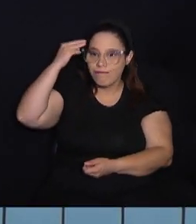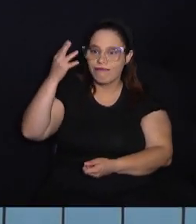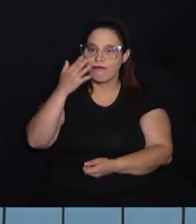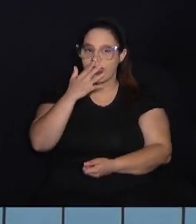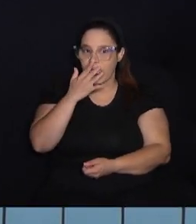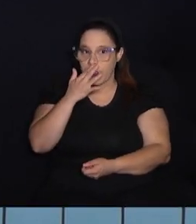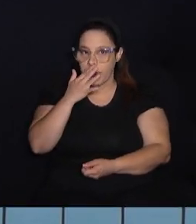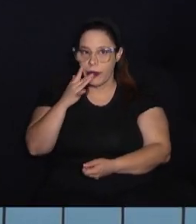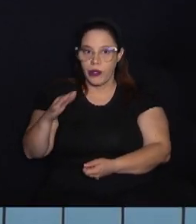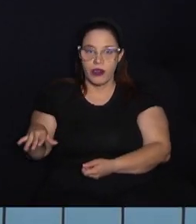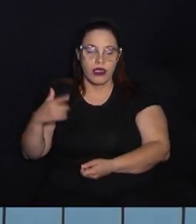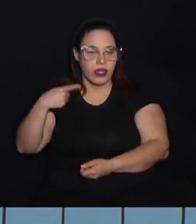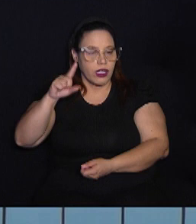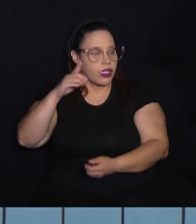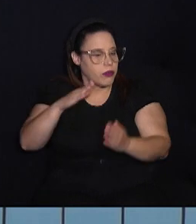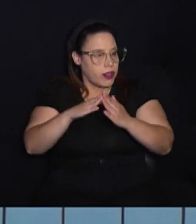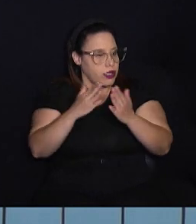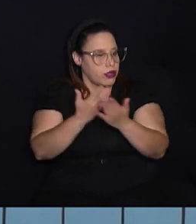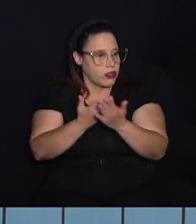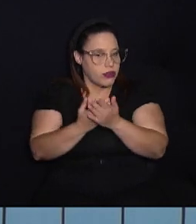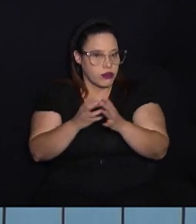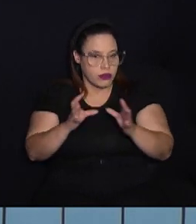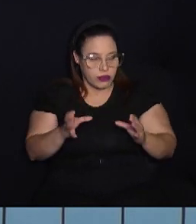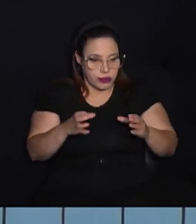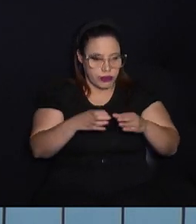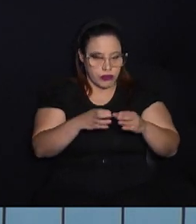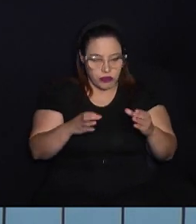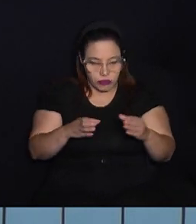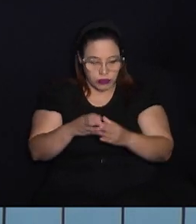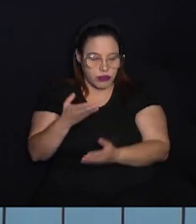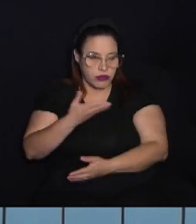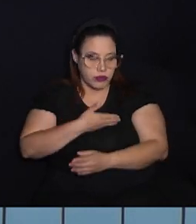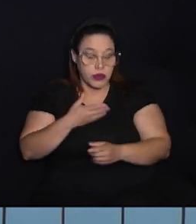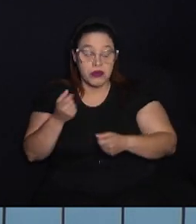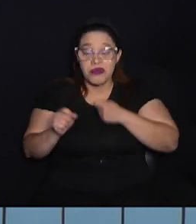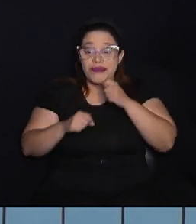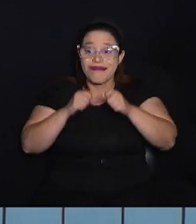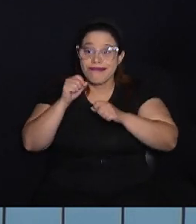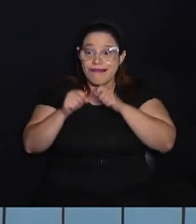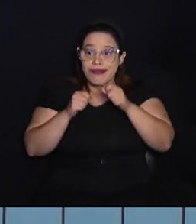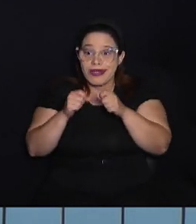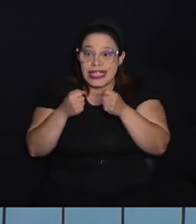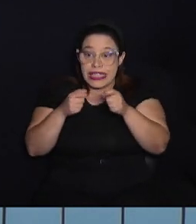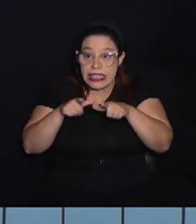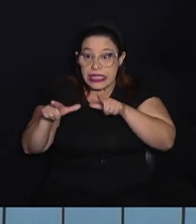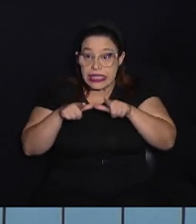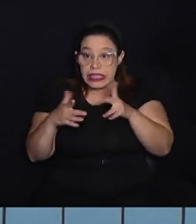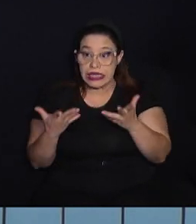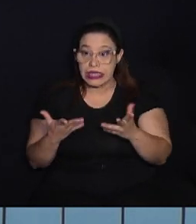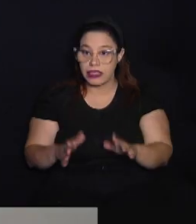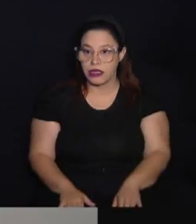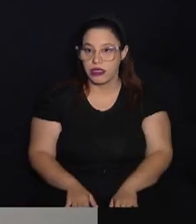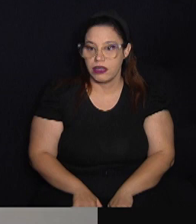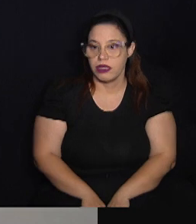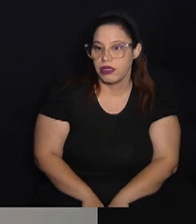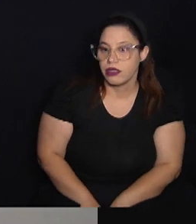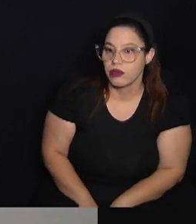crianças que vão para a escola, têm o convívio com os colegas, como que fica, né? Como que vocês trabalham isso?